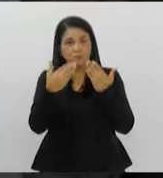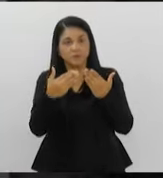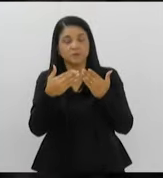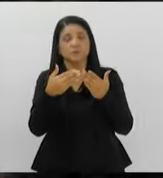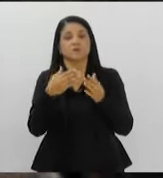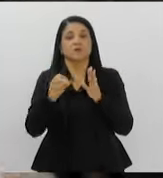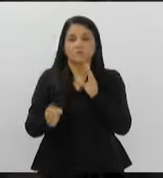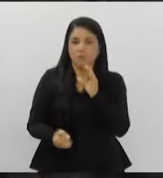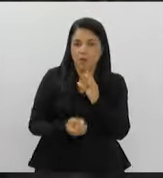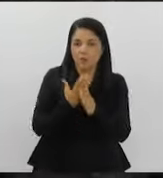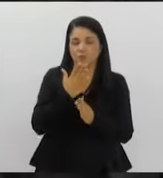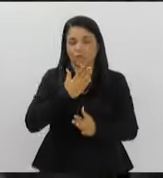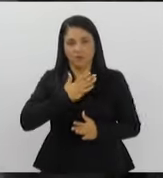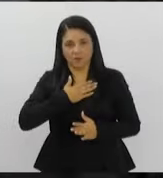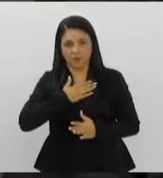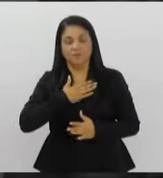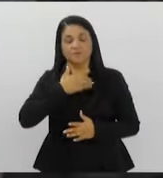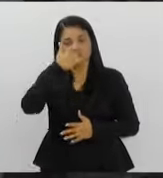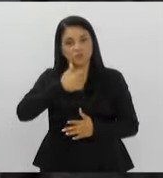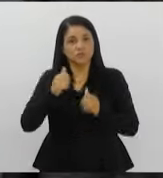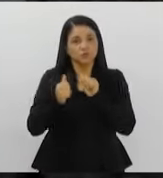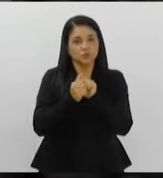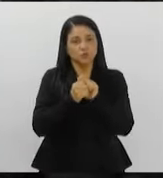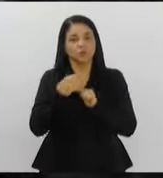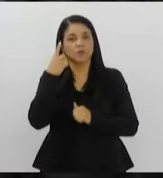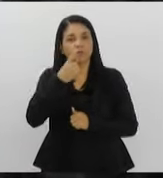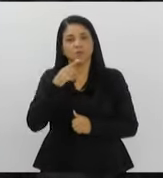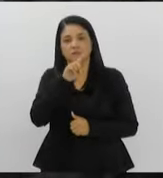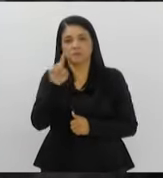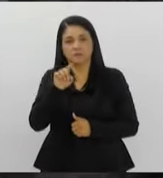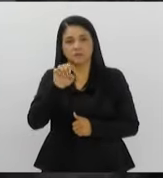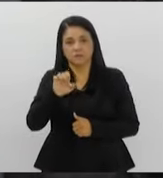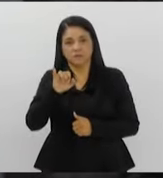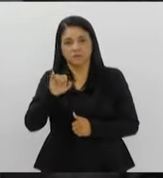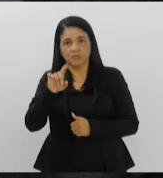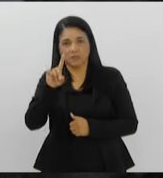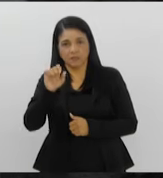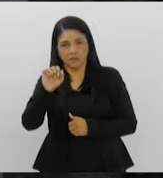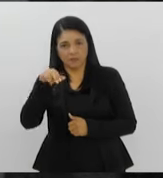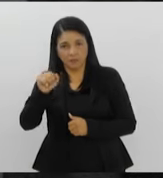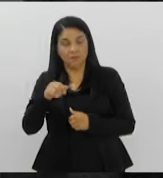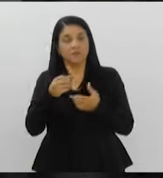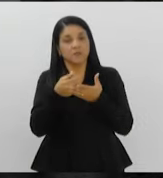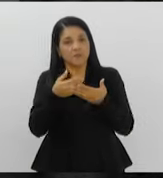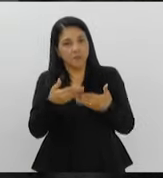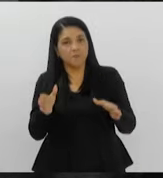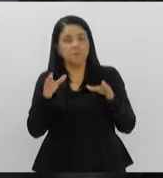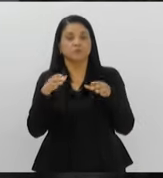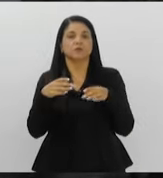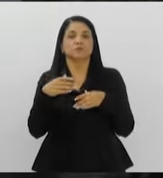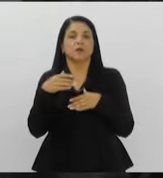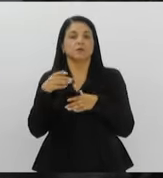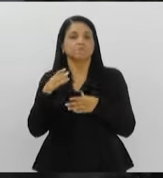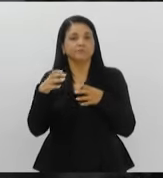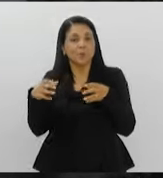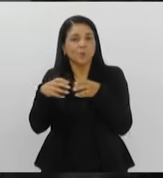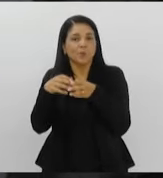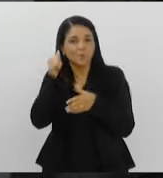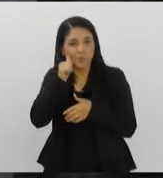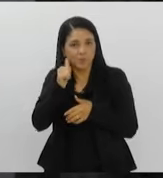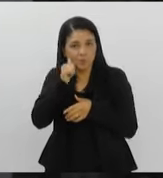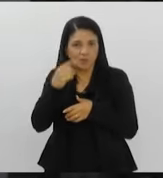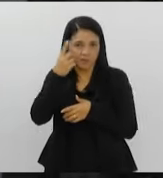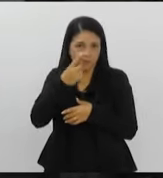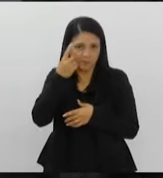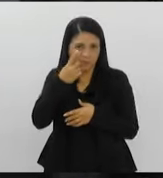autoria com a deputada Zeidan e nós abrimos a coautoria para a bancada feminina, porque nós entendemos que essa